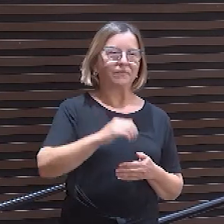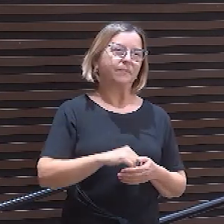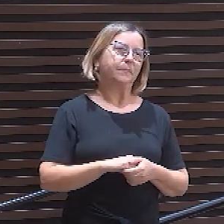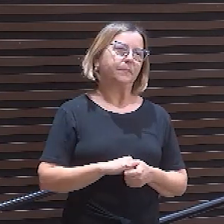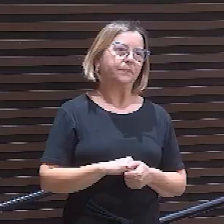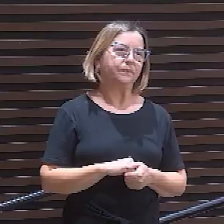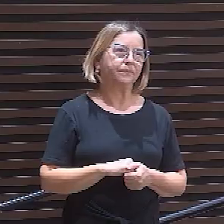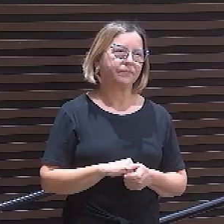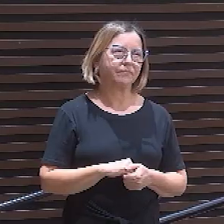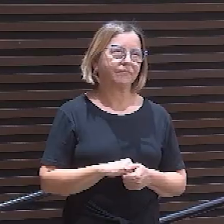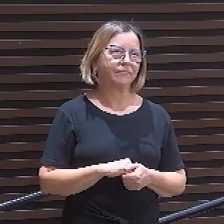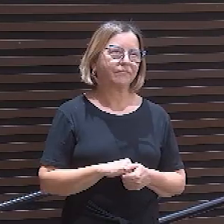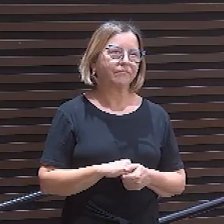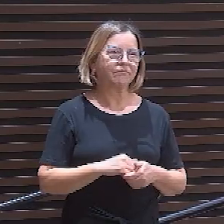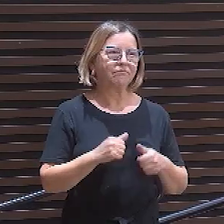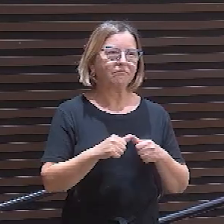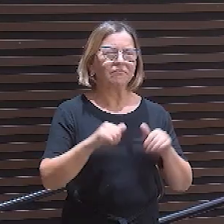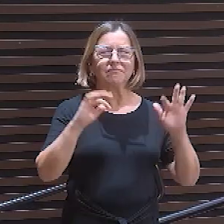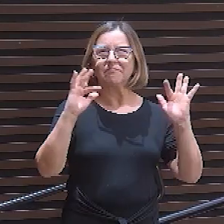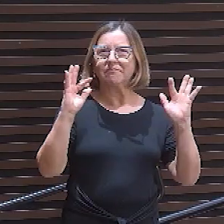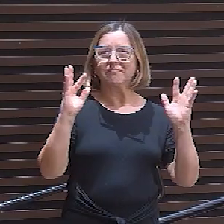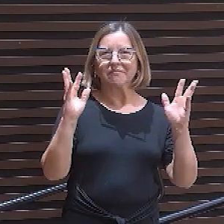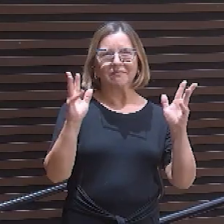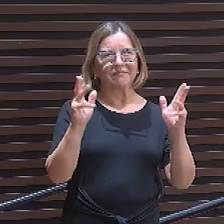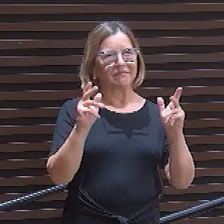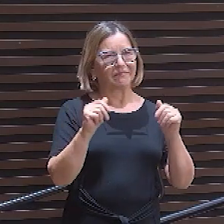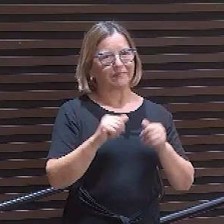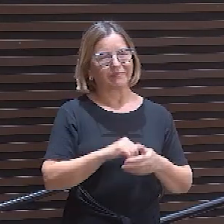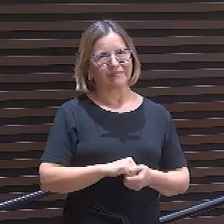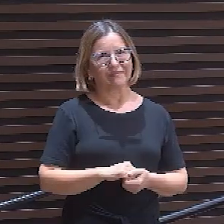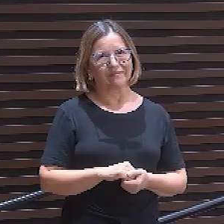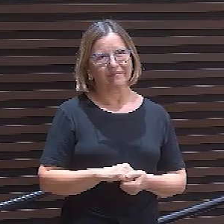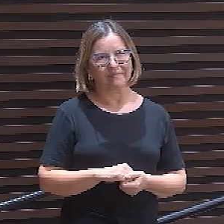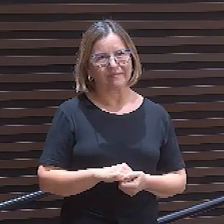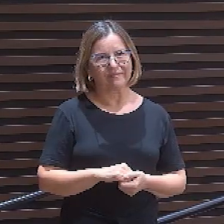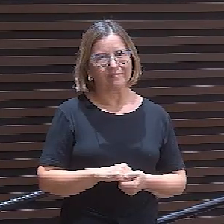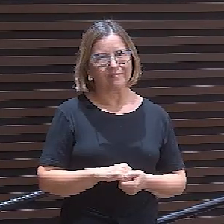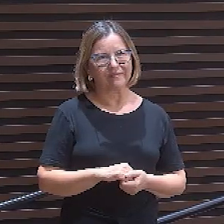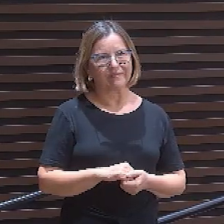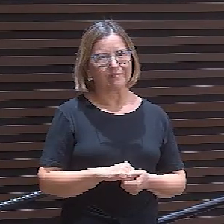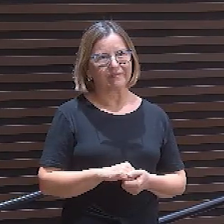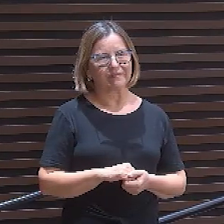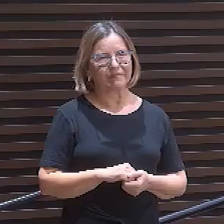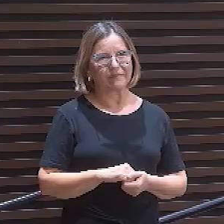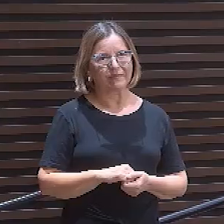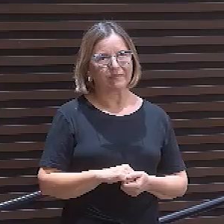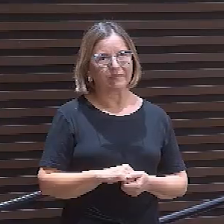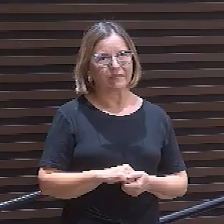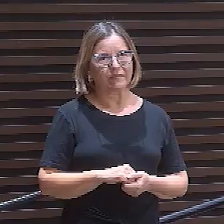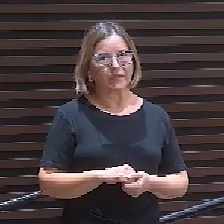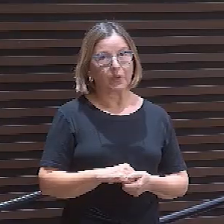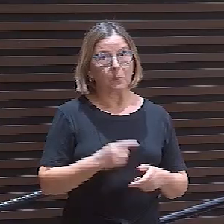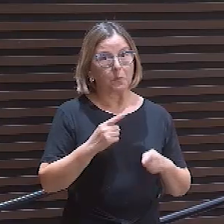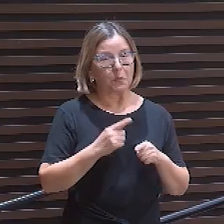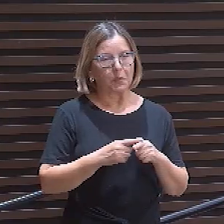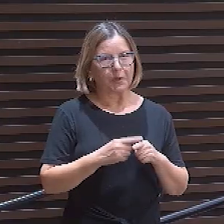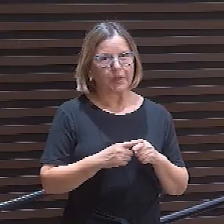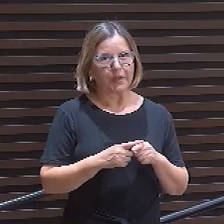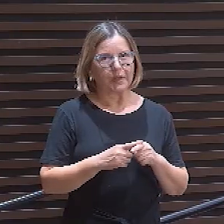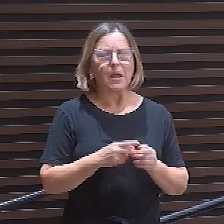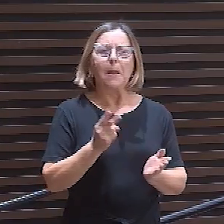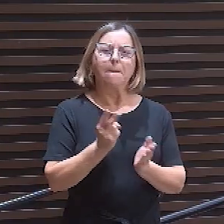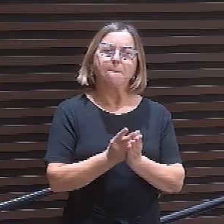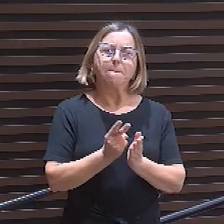Isso é extraordinário, meus irmãos. Porque mesmo séculos antes de vinda de